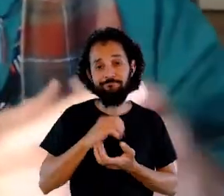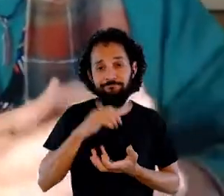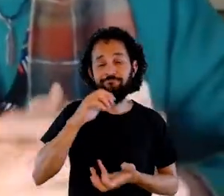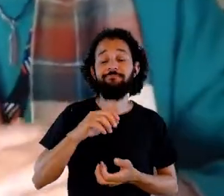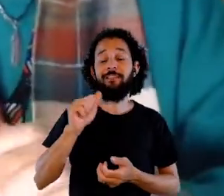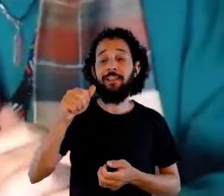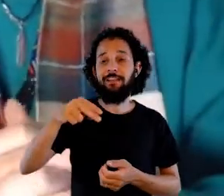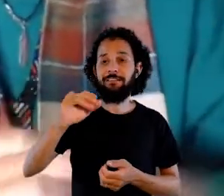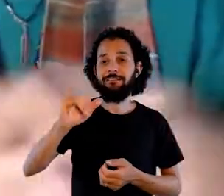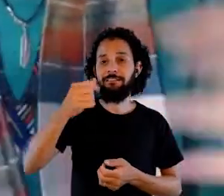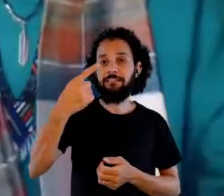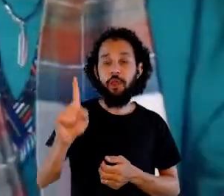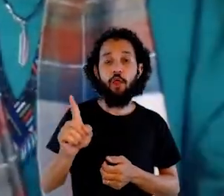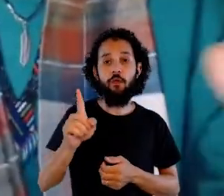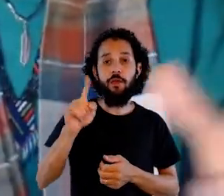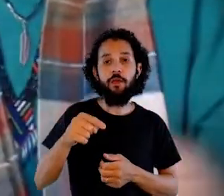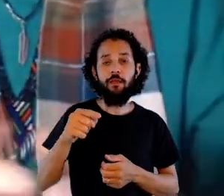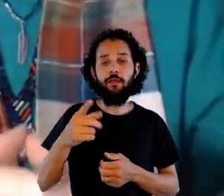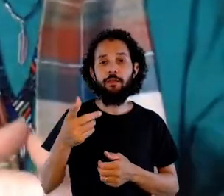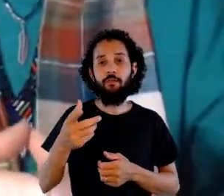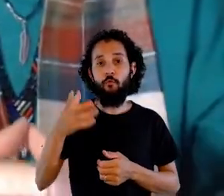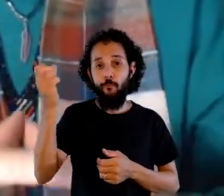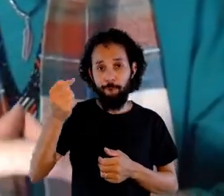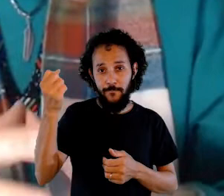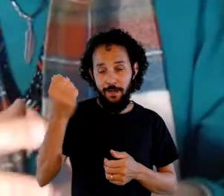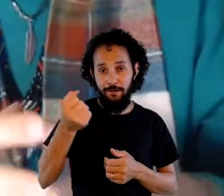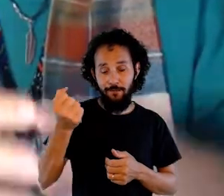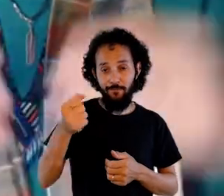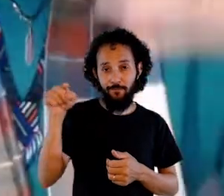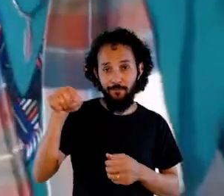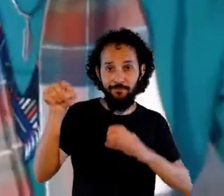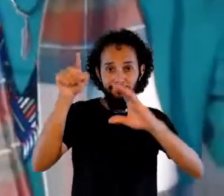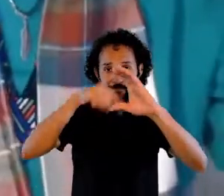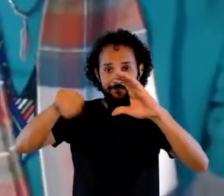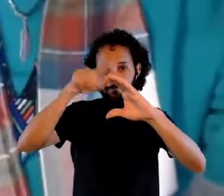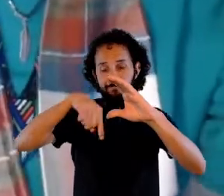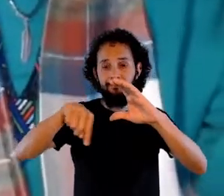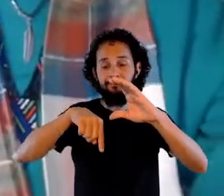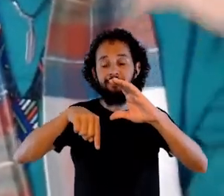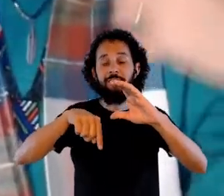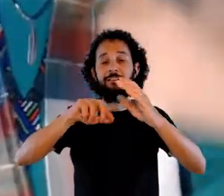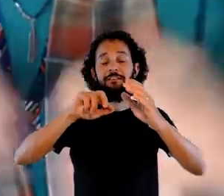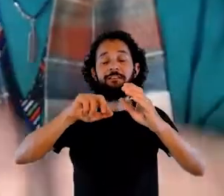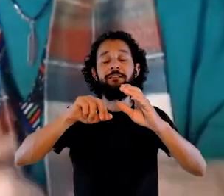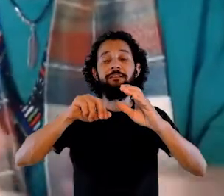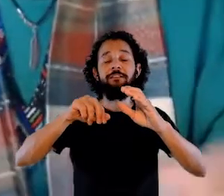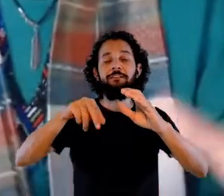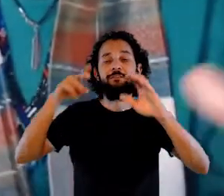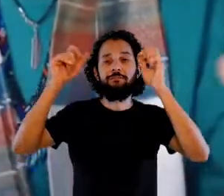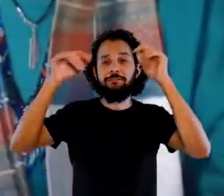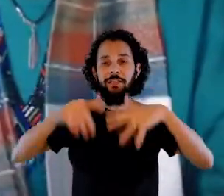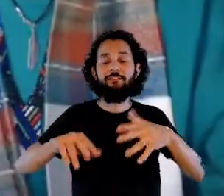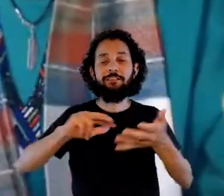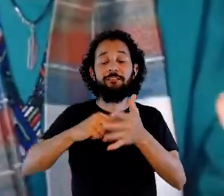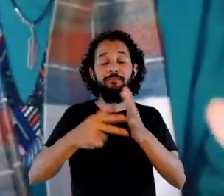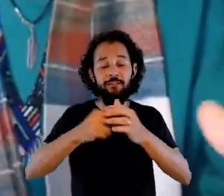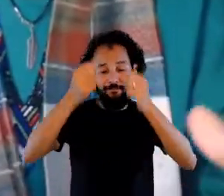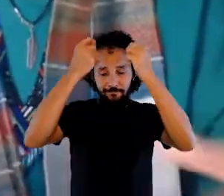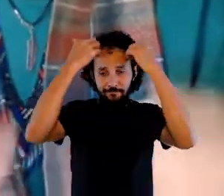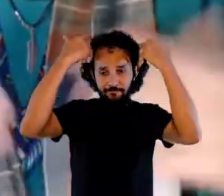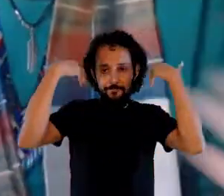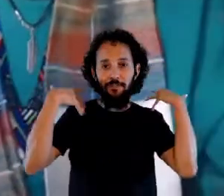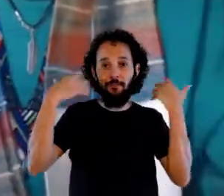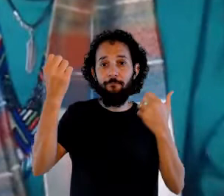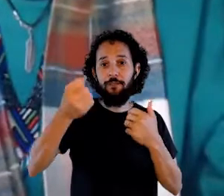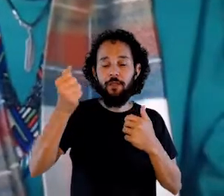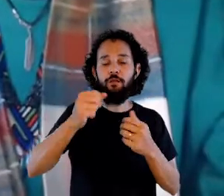branco que corresponde à neve também representa os cabelos brancos, né? Que é o lugar da sabedoria e do